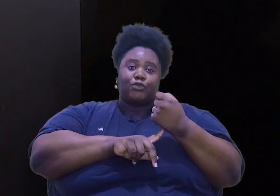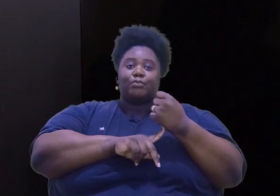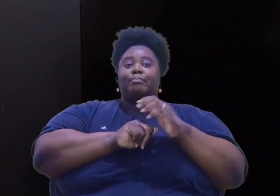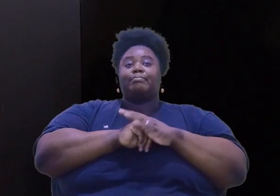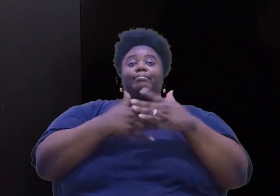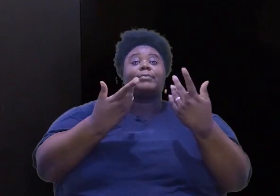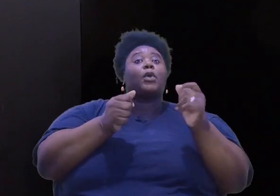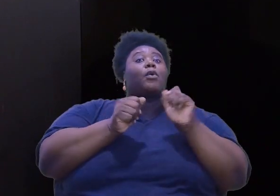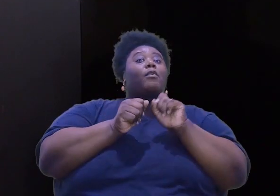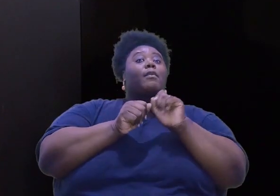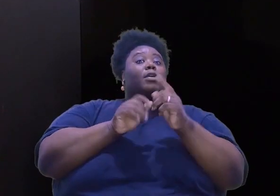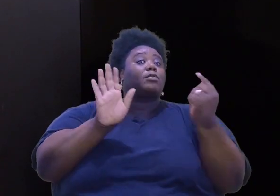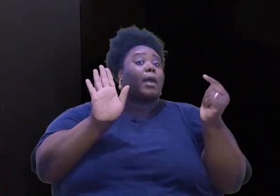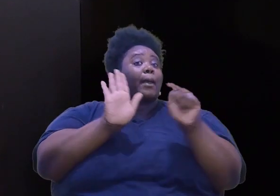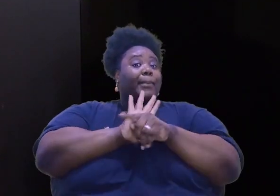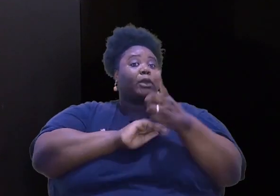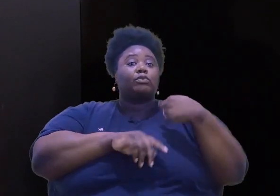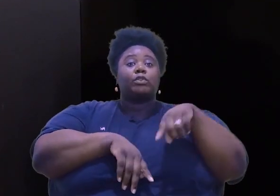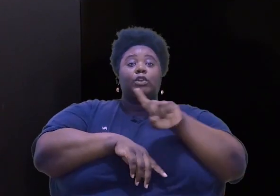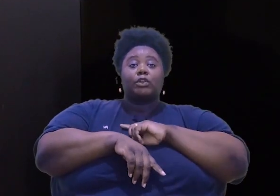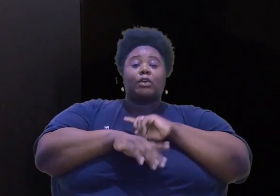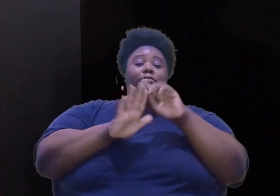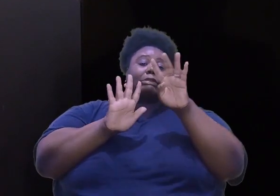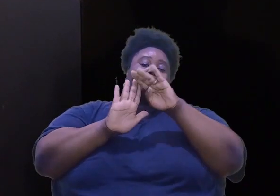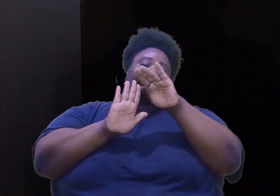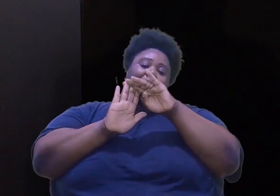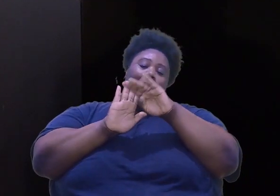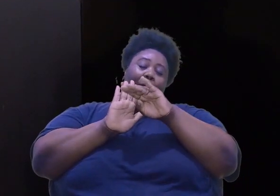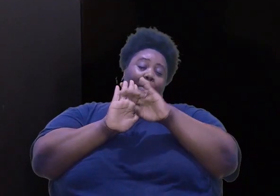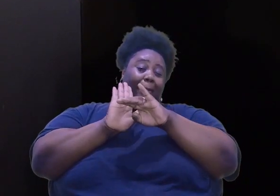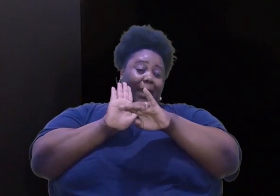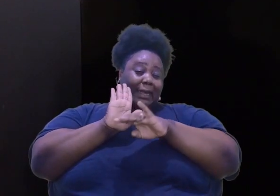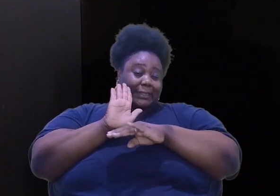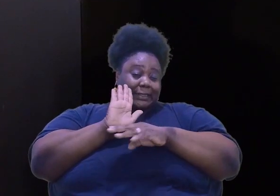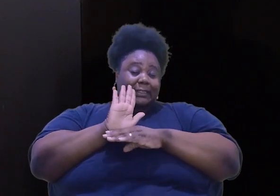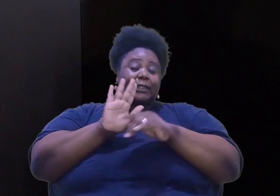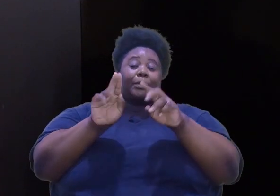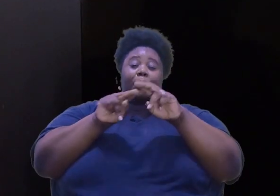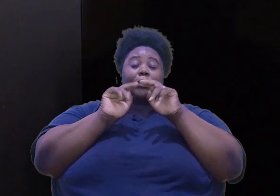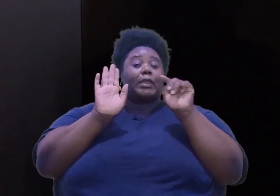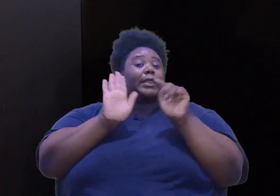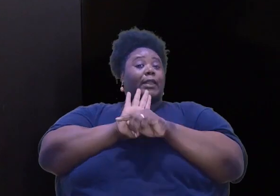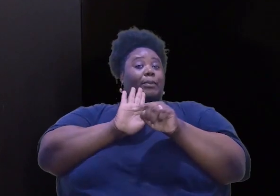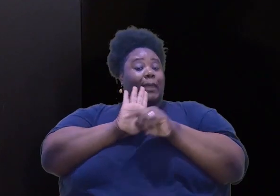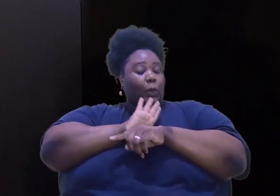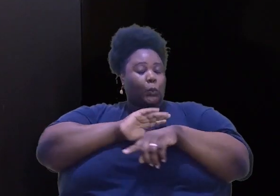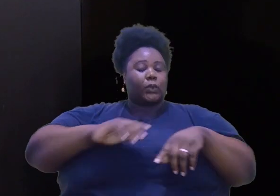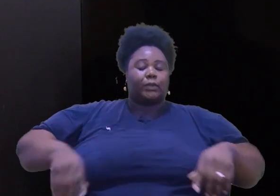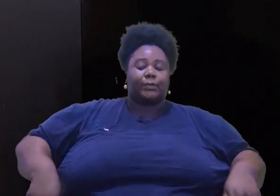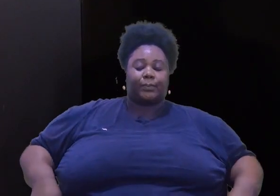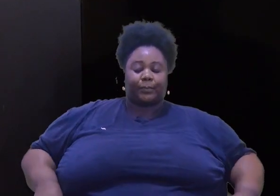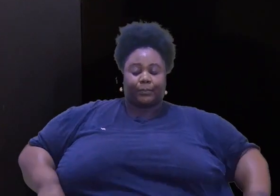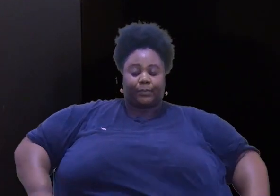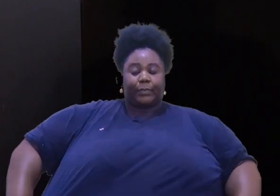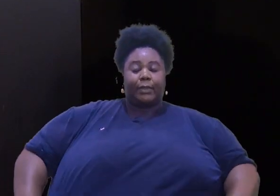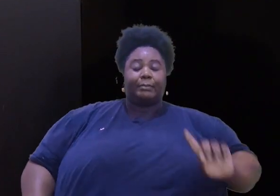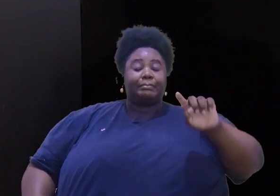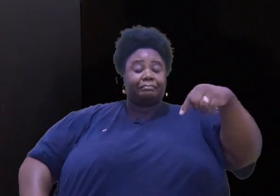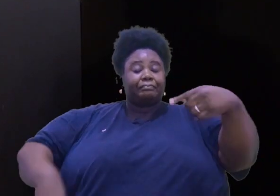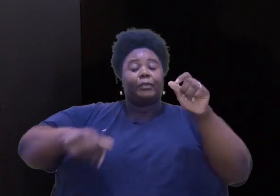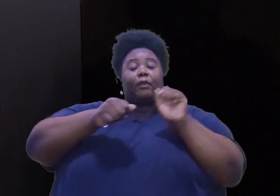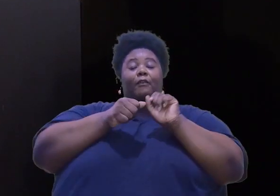essas perguntas e nós fazemos uma lista a partir das perguntas, dessas perguntas, para compor